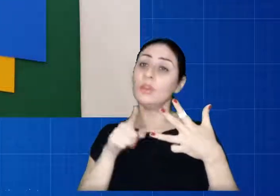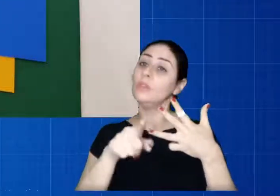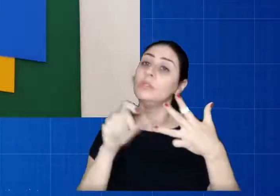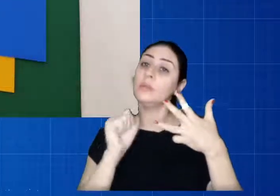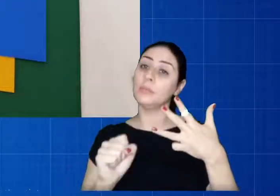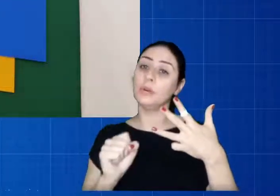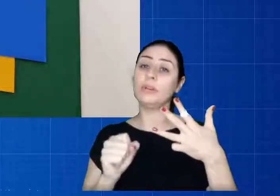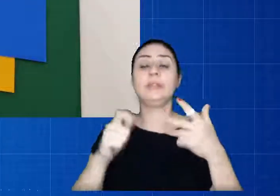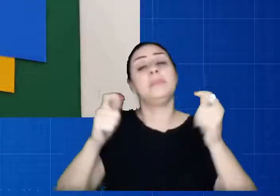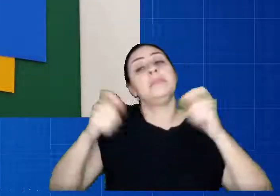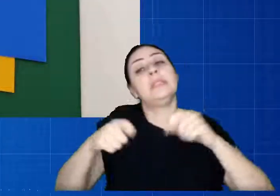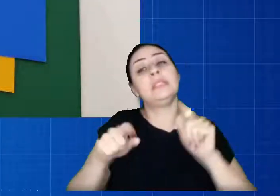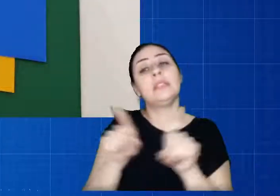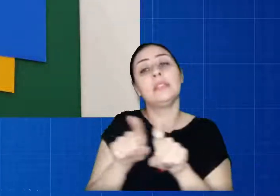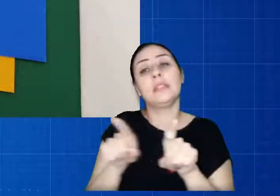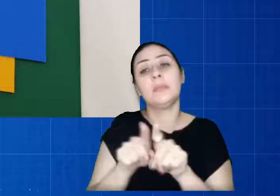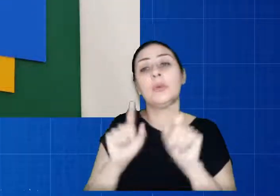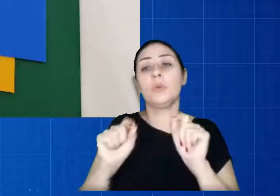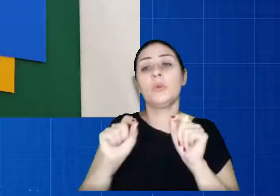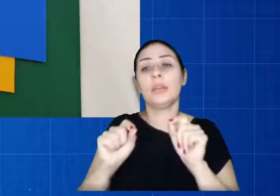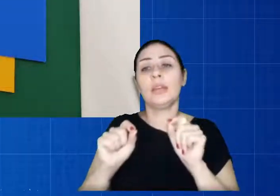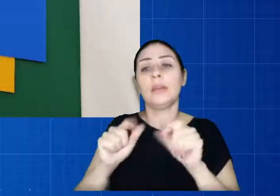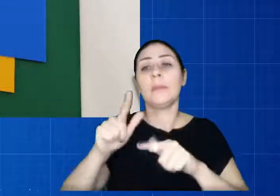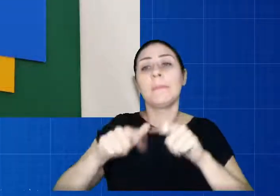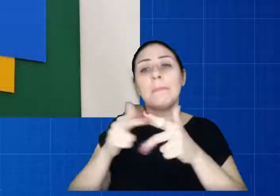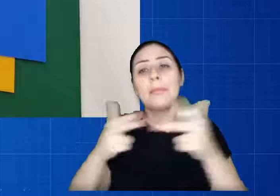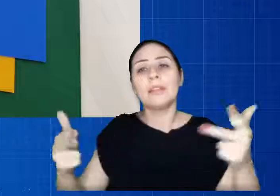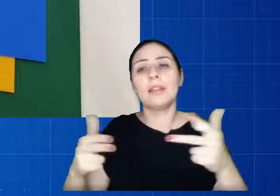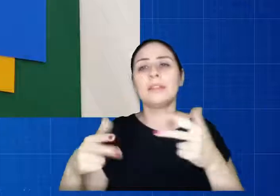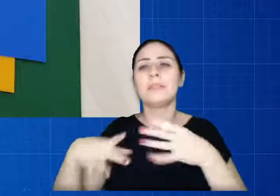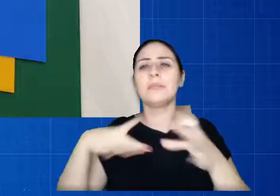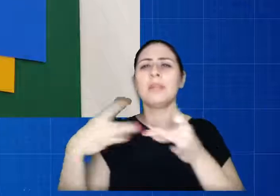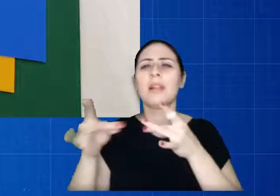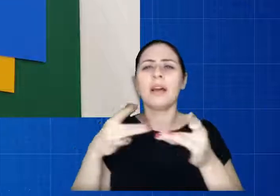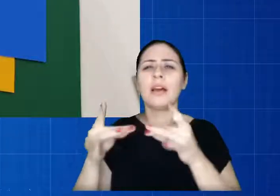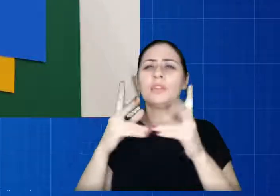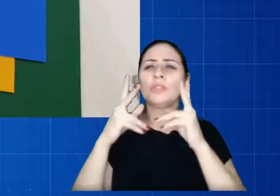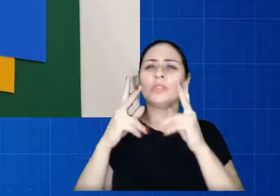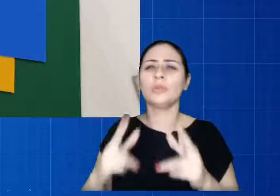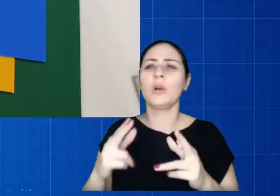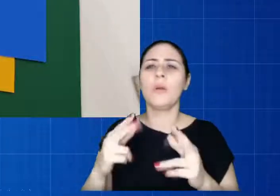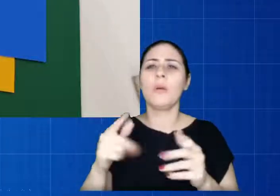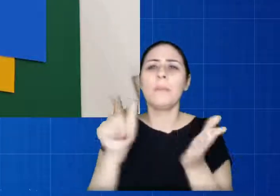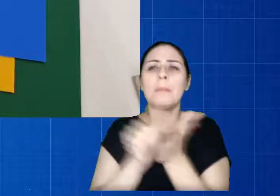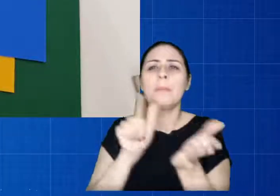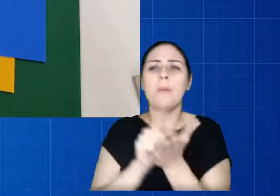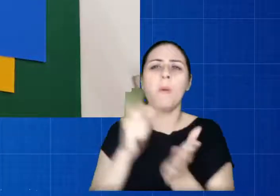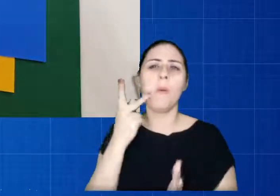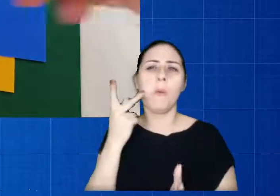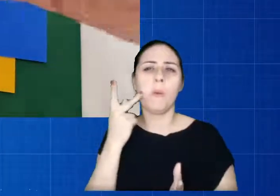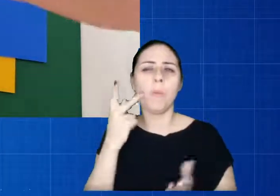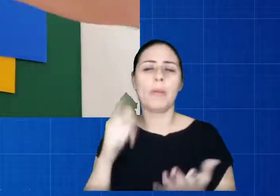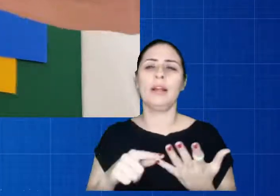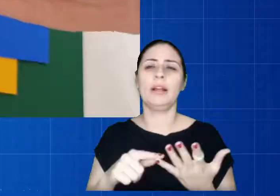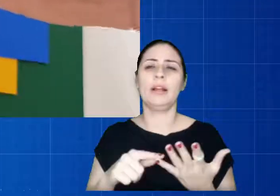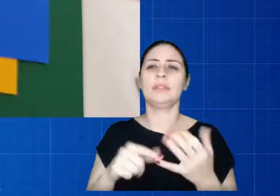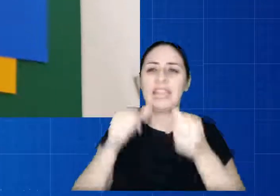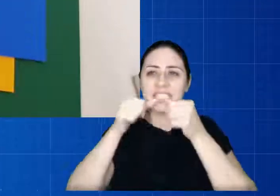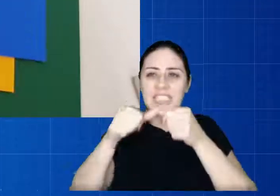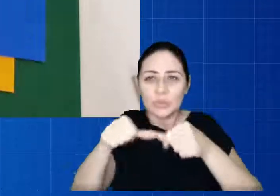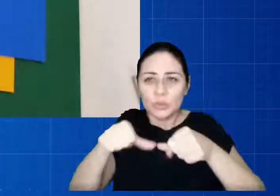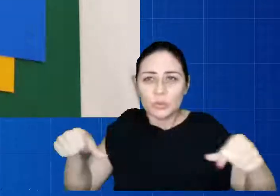Você pode precisar também, para fazer colagens de materiais plásticos, como papéis de balas, de